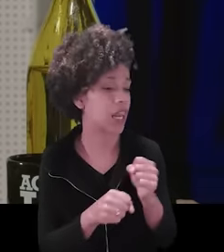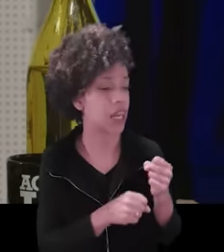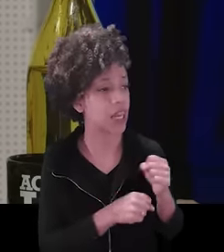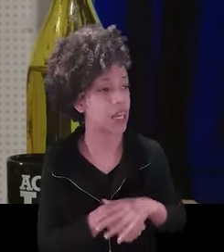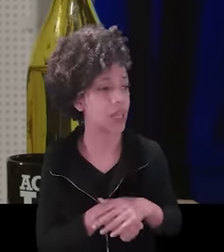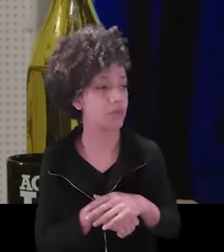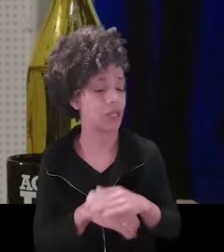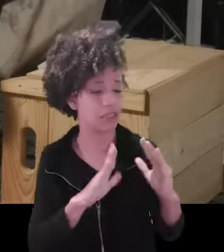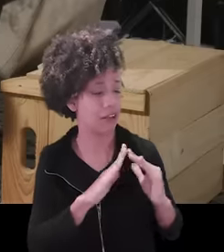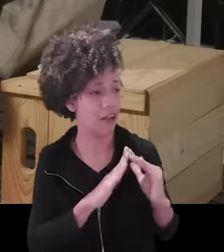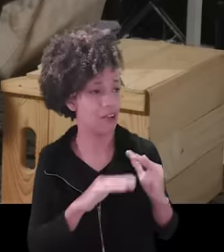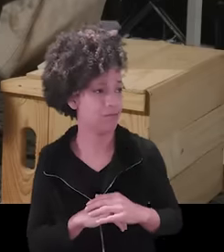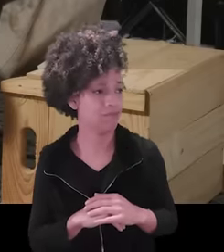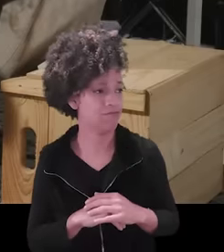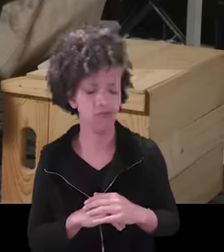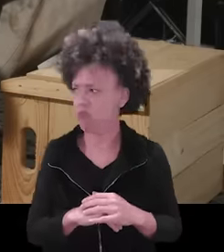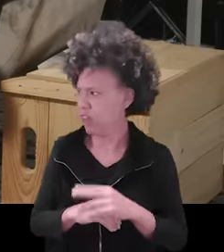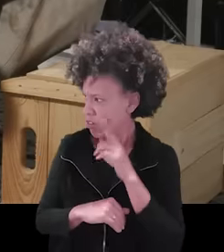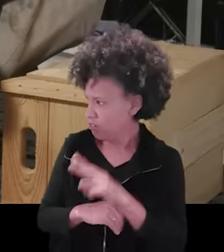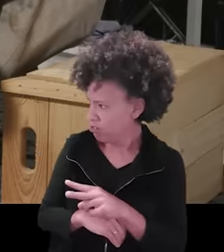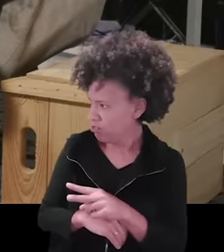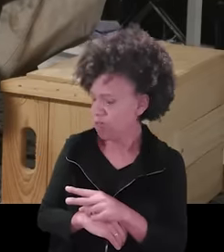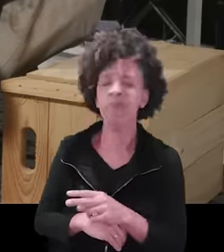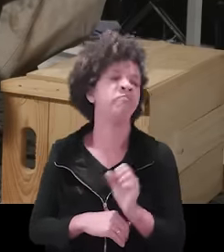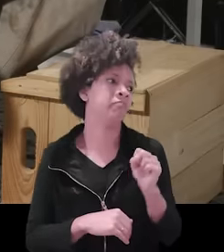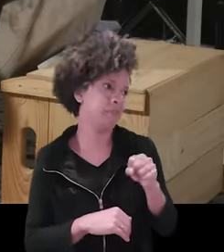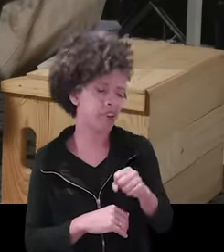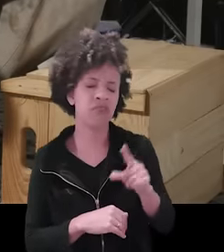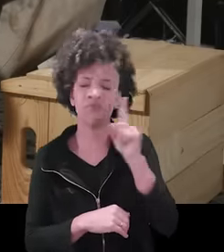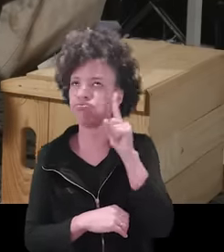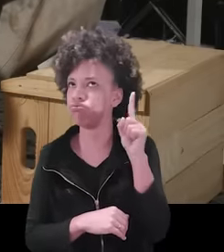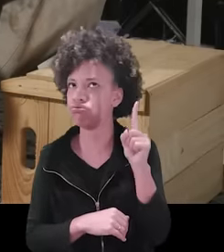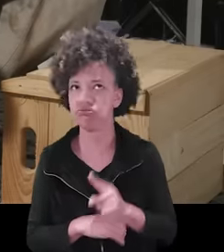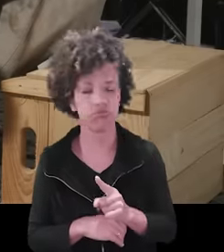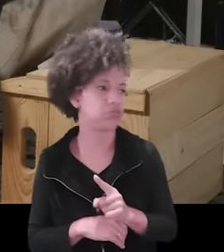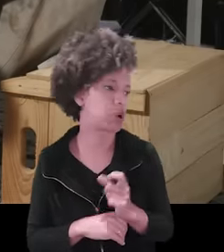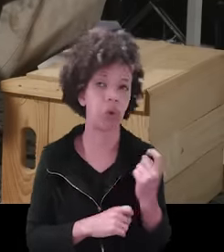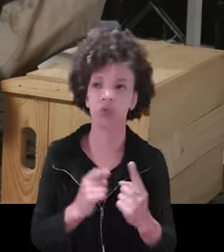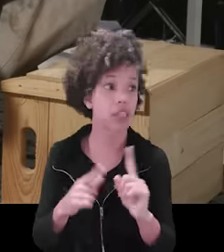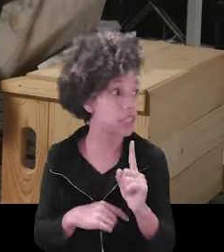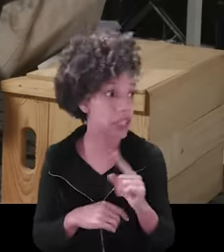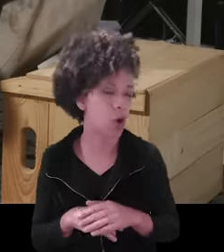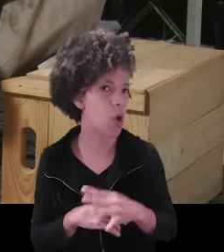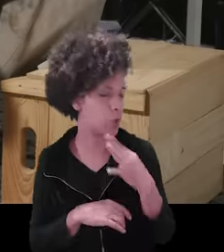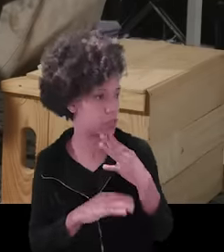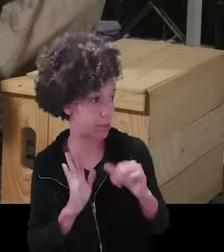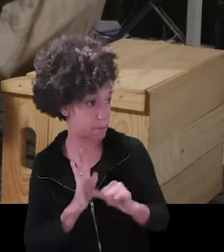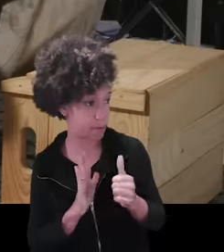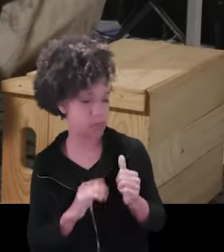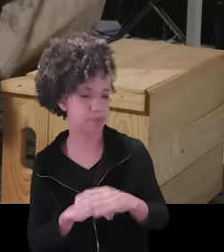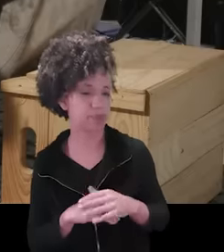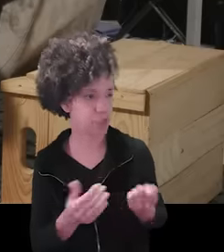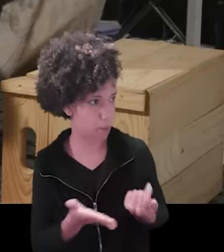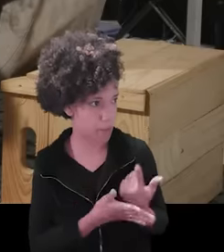chão de da Casa das pessoas é ver isso todos os dias não é algo assim eu conheço a primeira